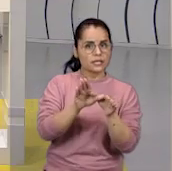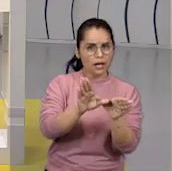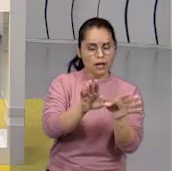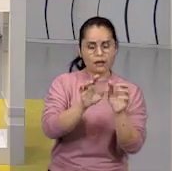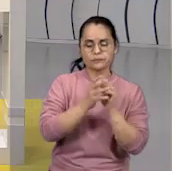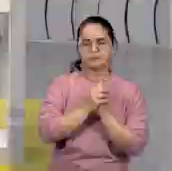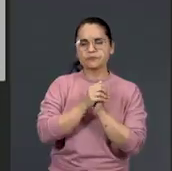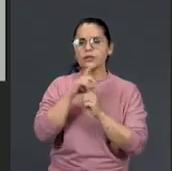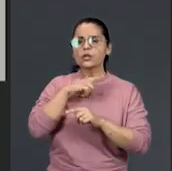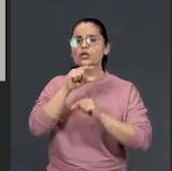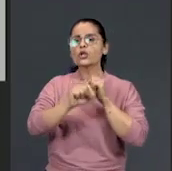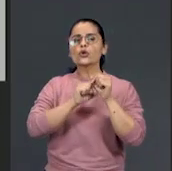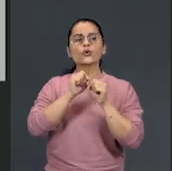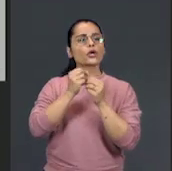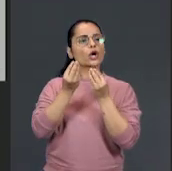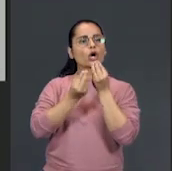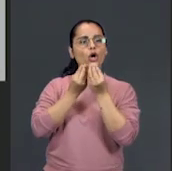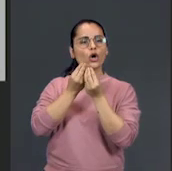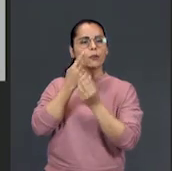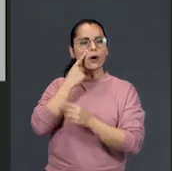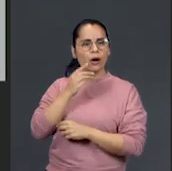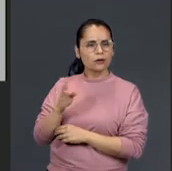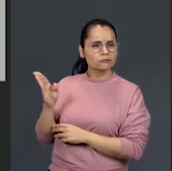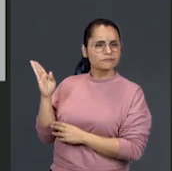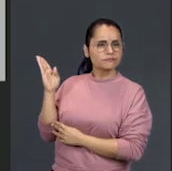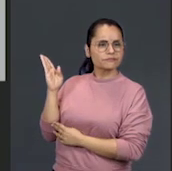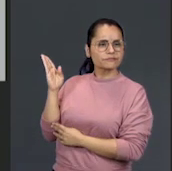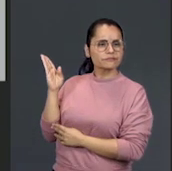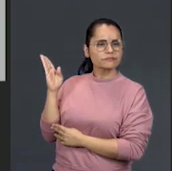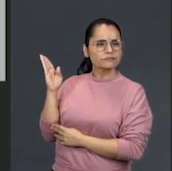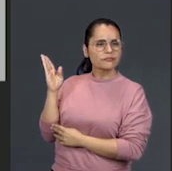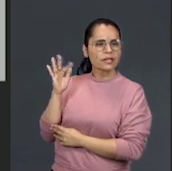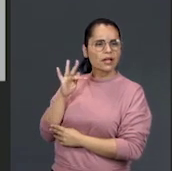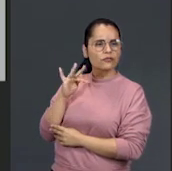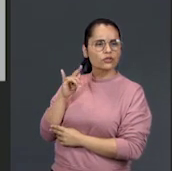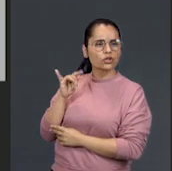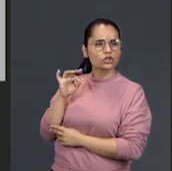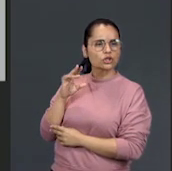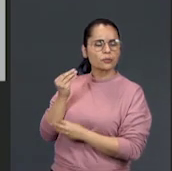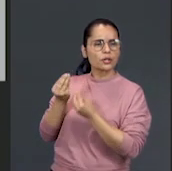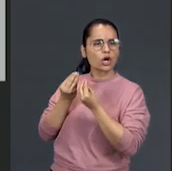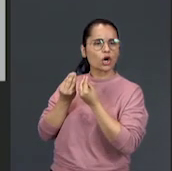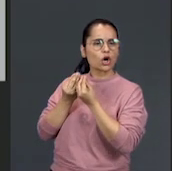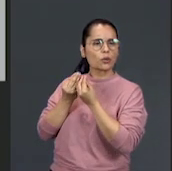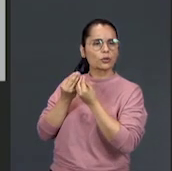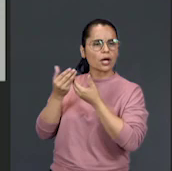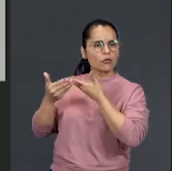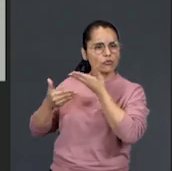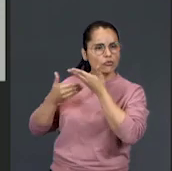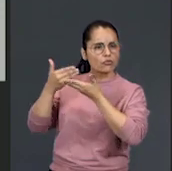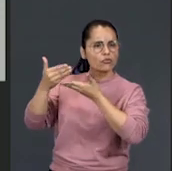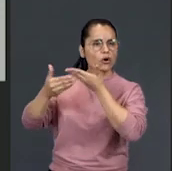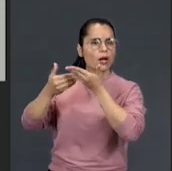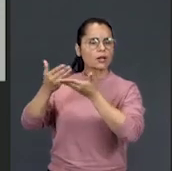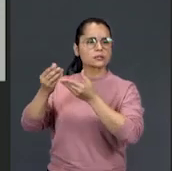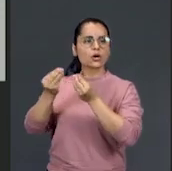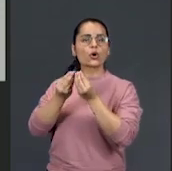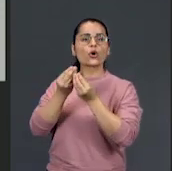Filogenia dos cordados. Lembra da filogenia que mostra o parentesco evolutivo, né? Então, olha